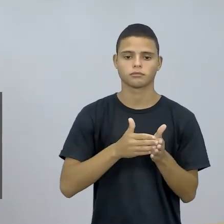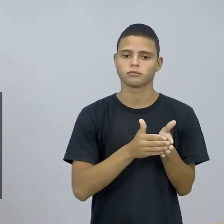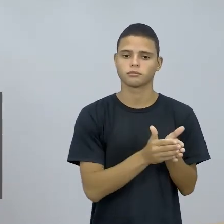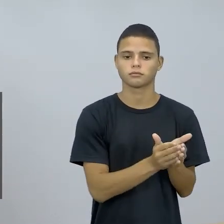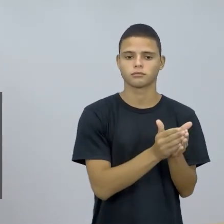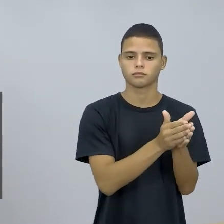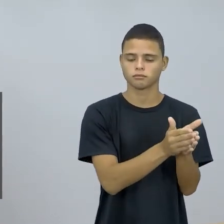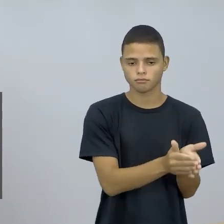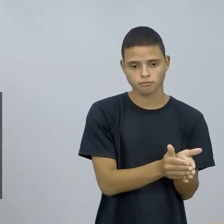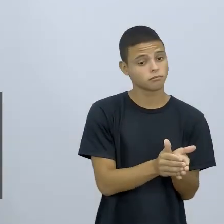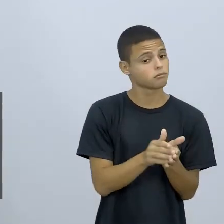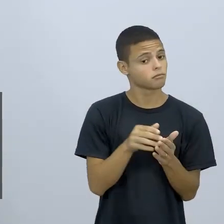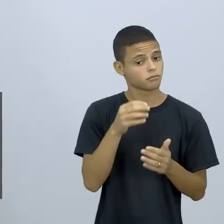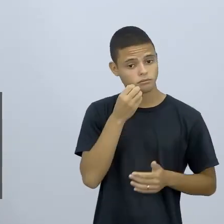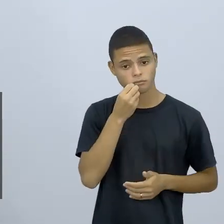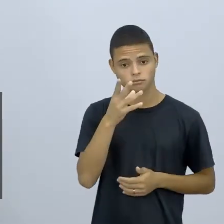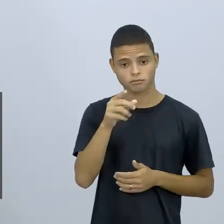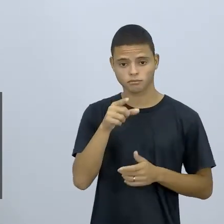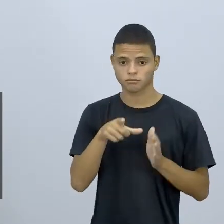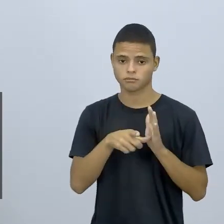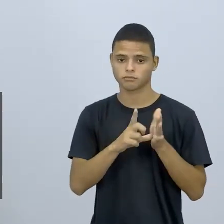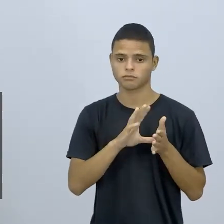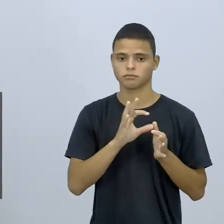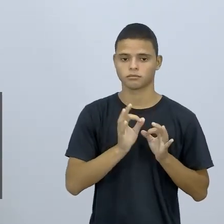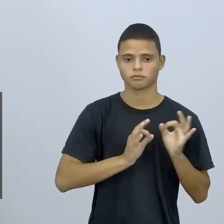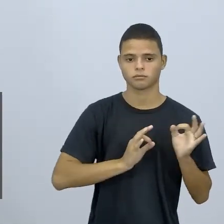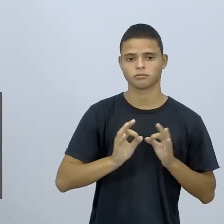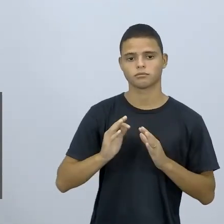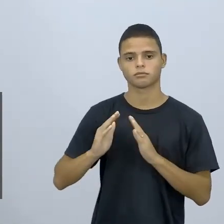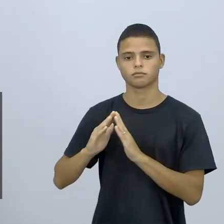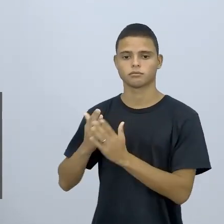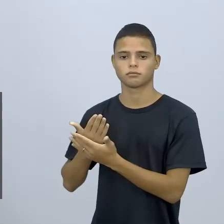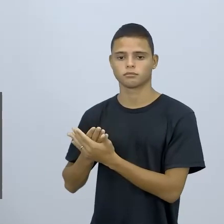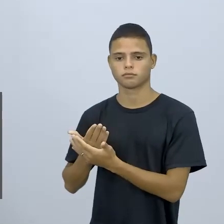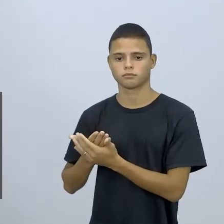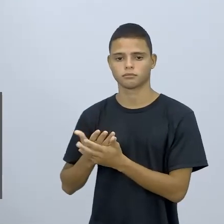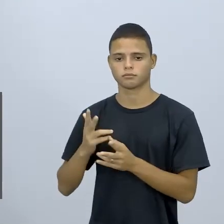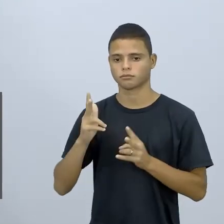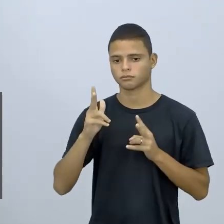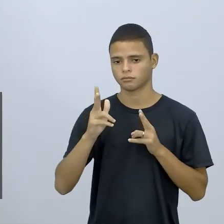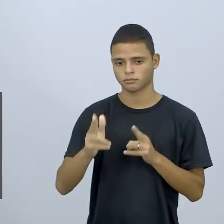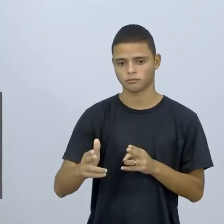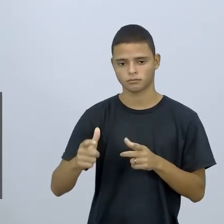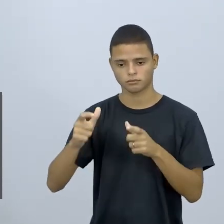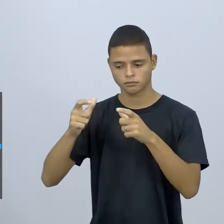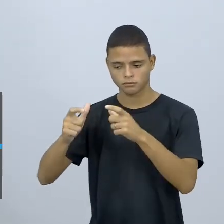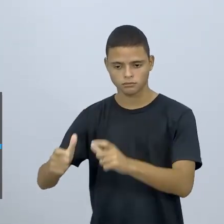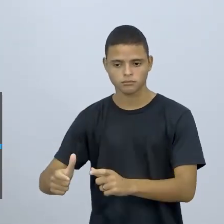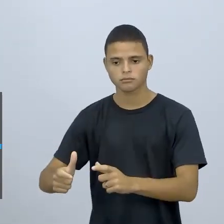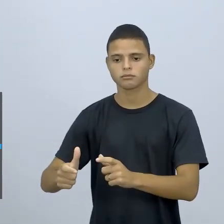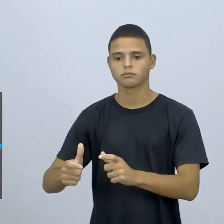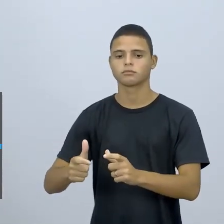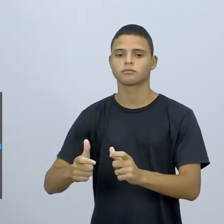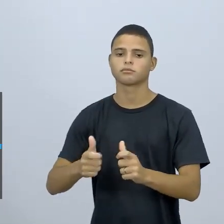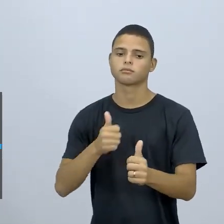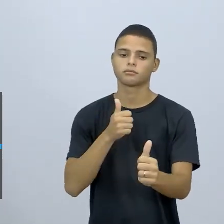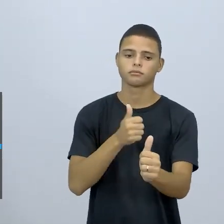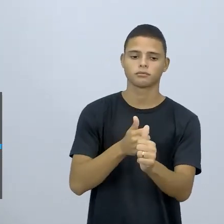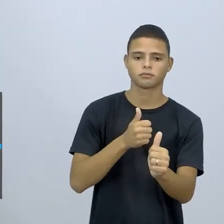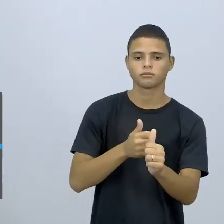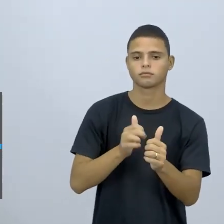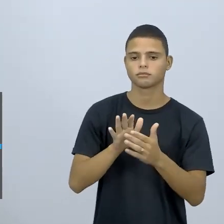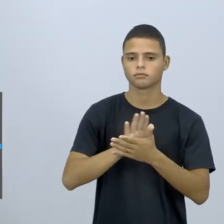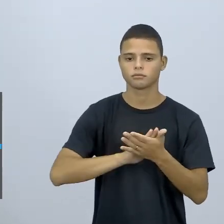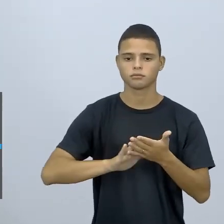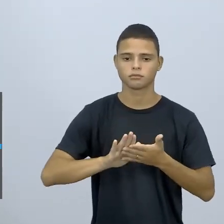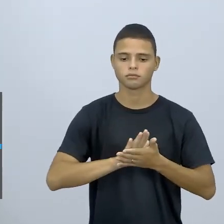né? Você se preparar para aquilo. E Sim, na escola é a mesma coisa. Exatamente. Conhecer o ambiente, auxiliar o colega, não deixar nada aí no caminho.